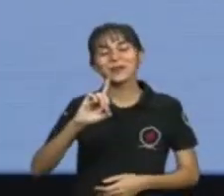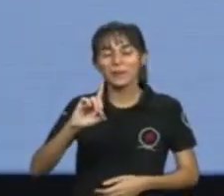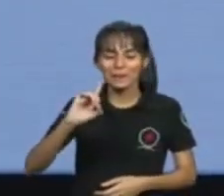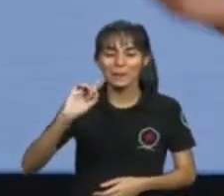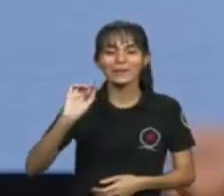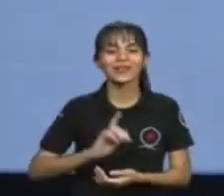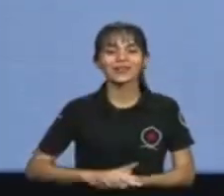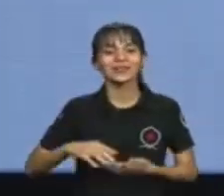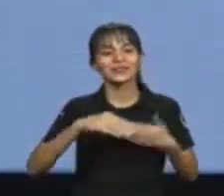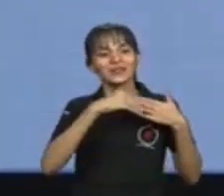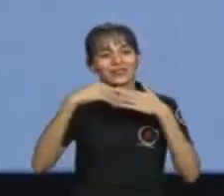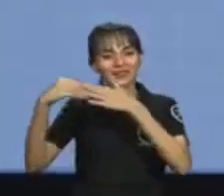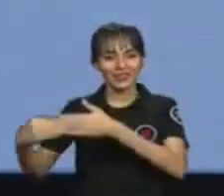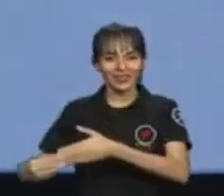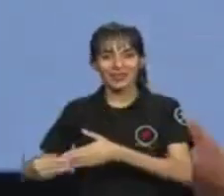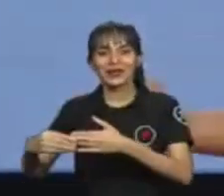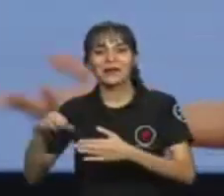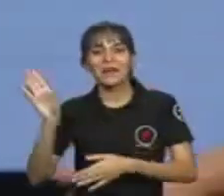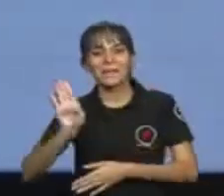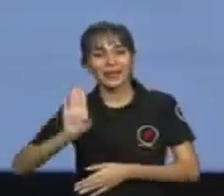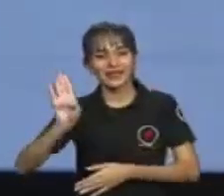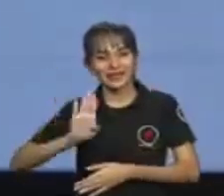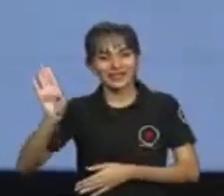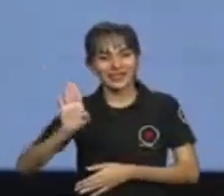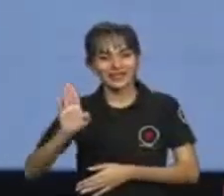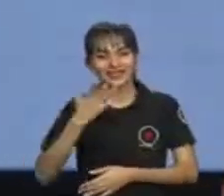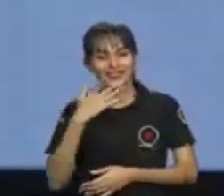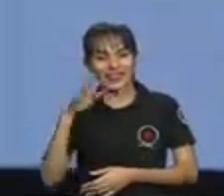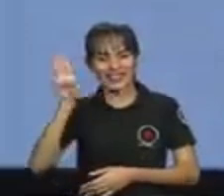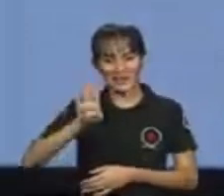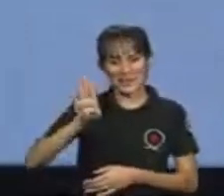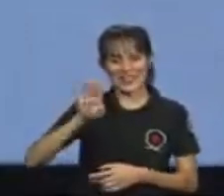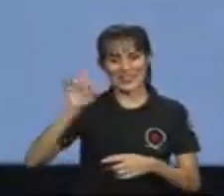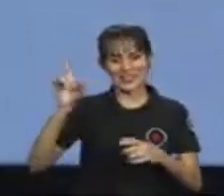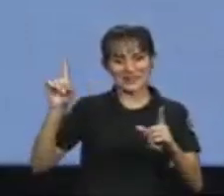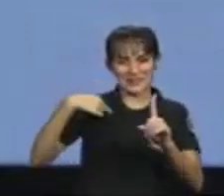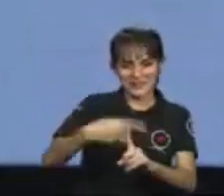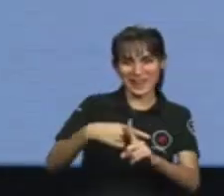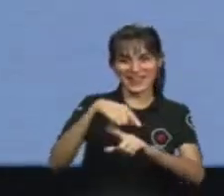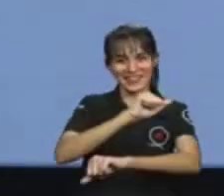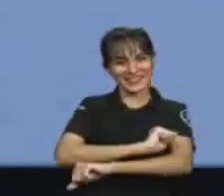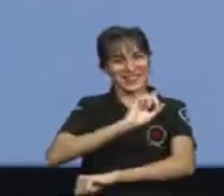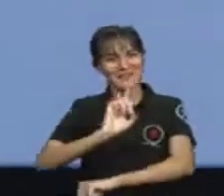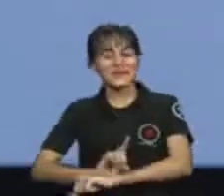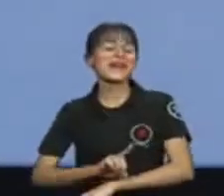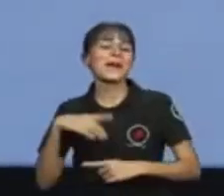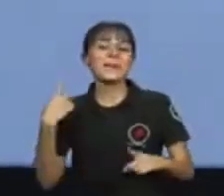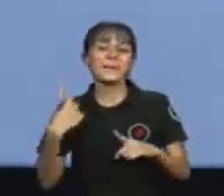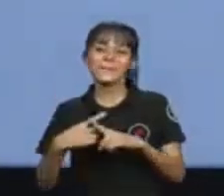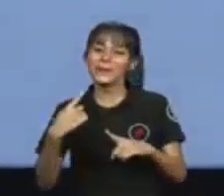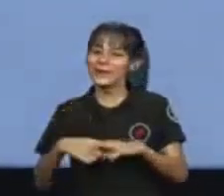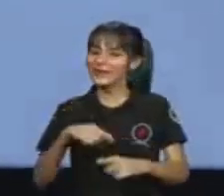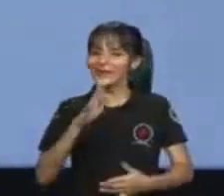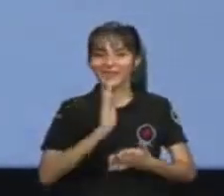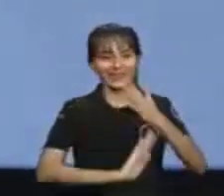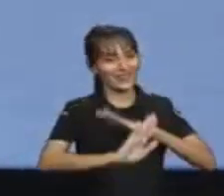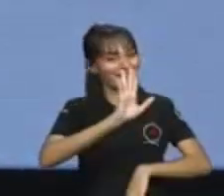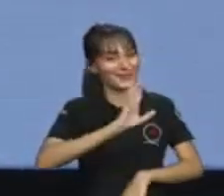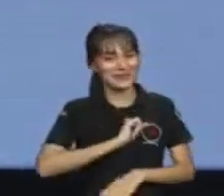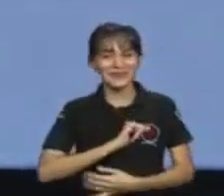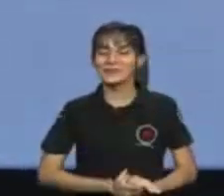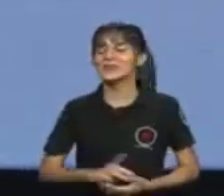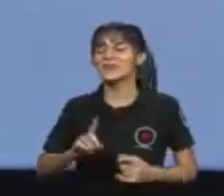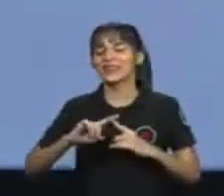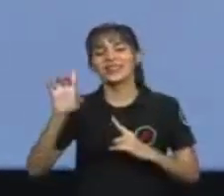Depois Deus me levou para Batista e a gente fala que é a batisbleia, né? Que a gente não perde a essência. Mas Deus é